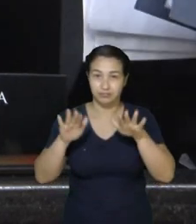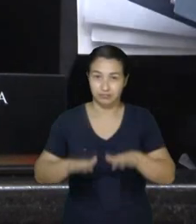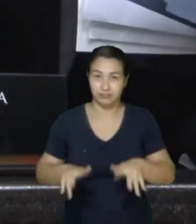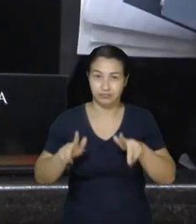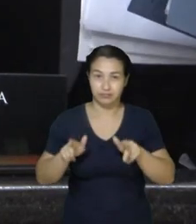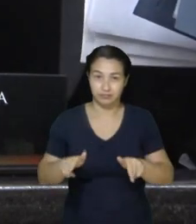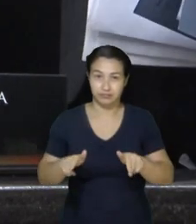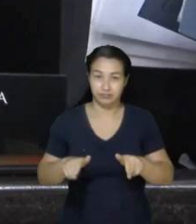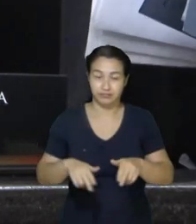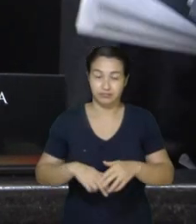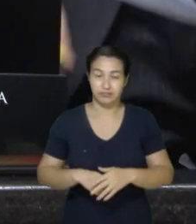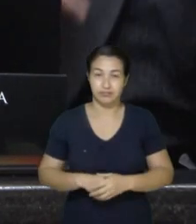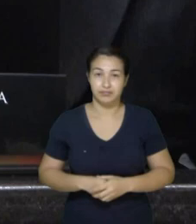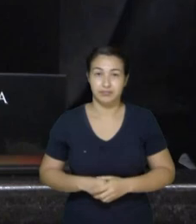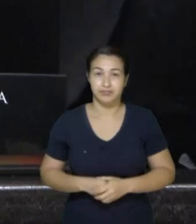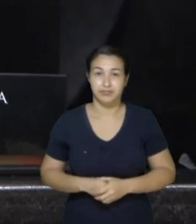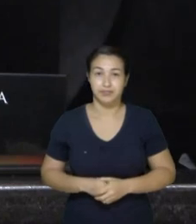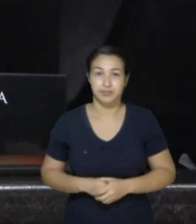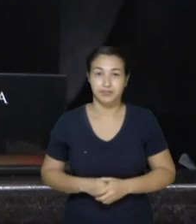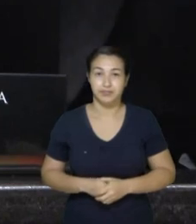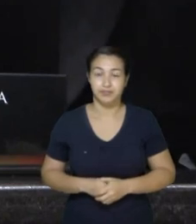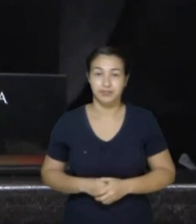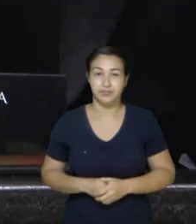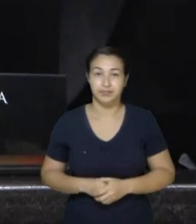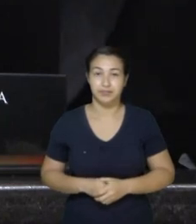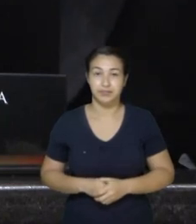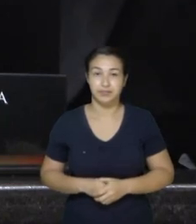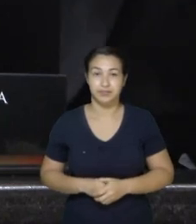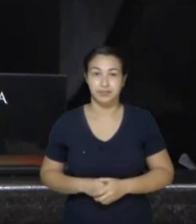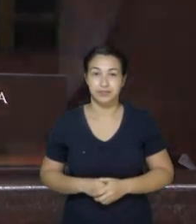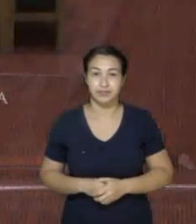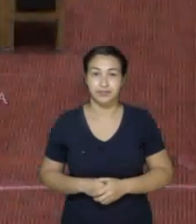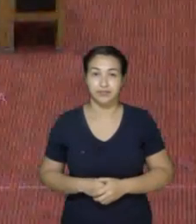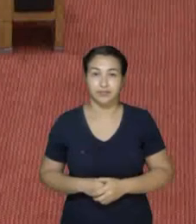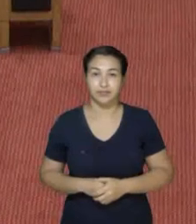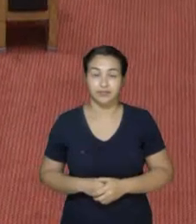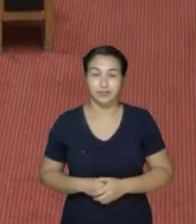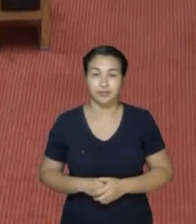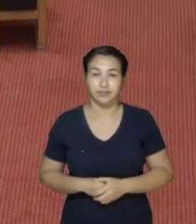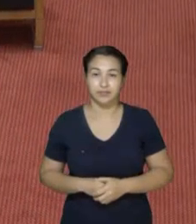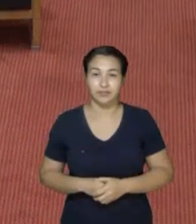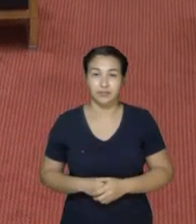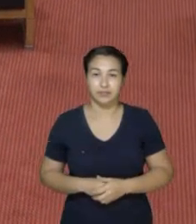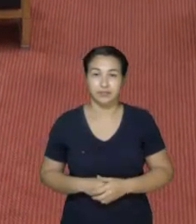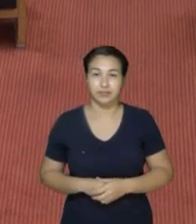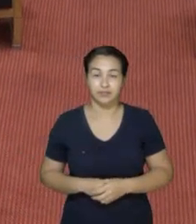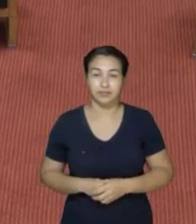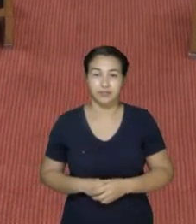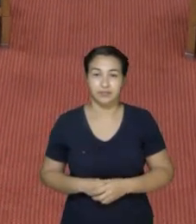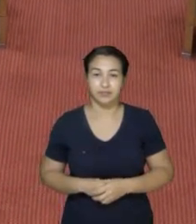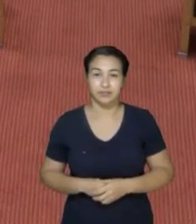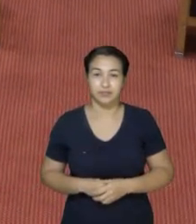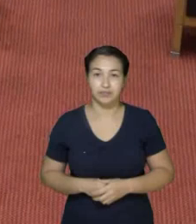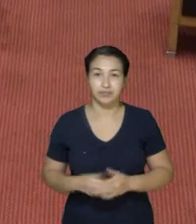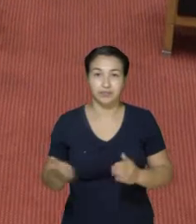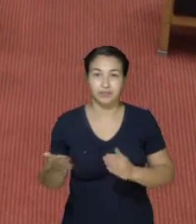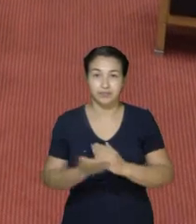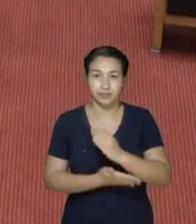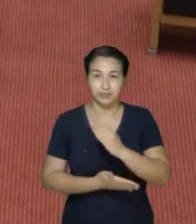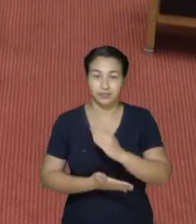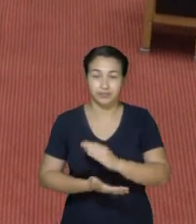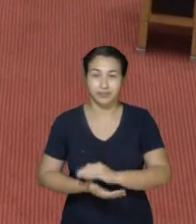encontram. Os que discordam, por favor, se manifestem. Está aprovado.